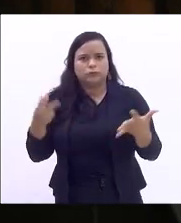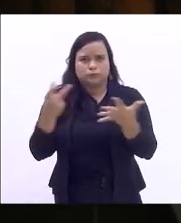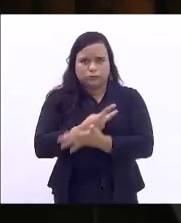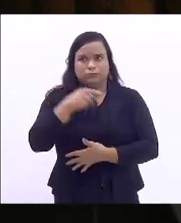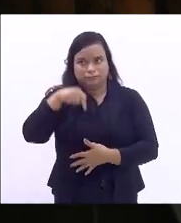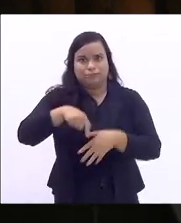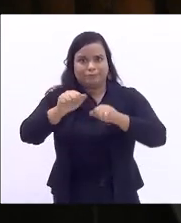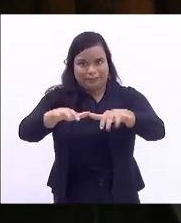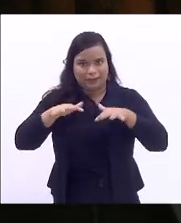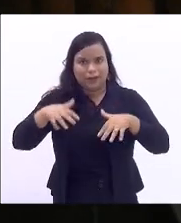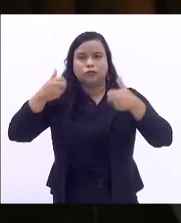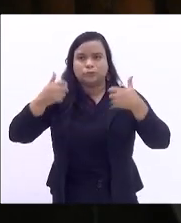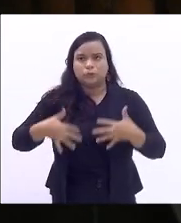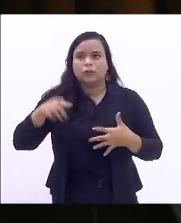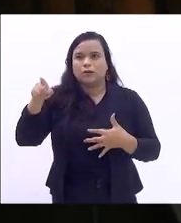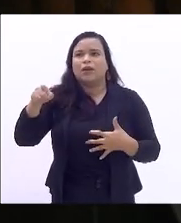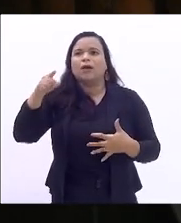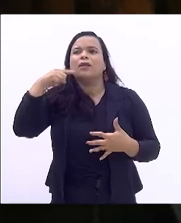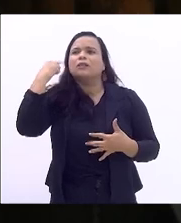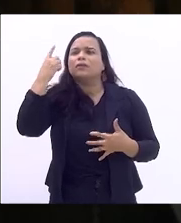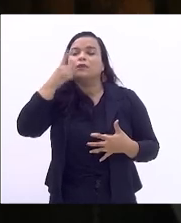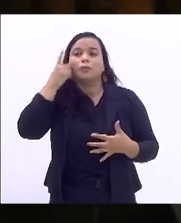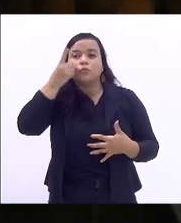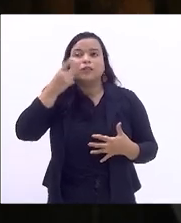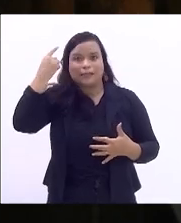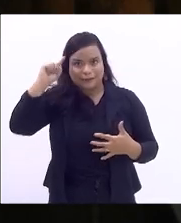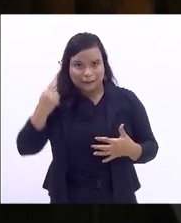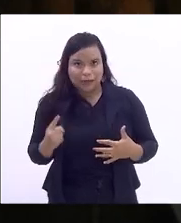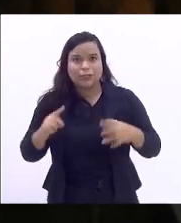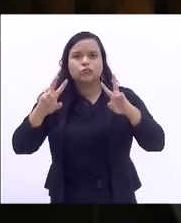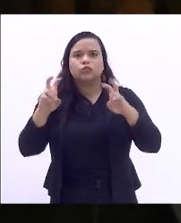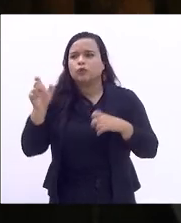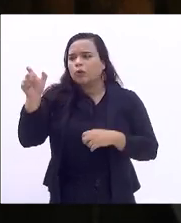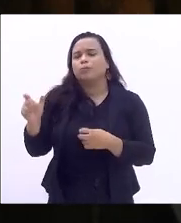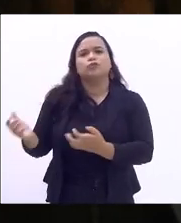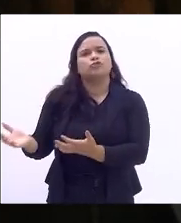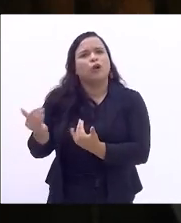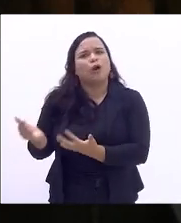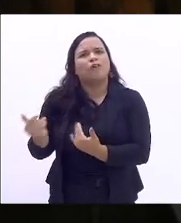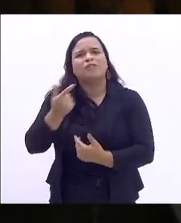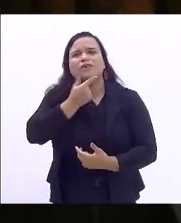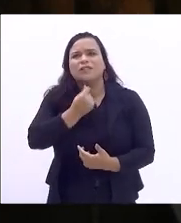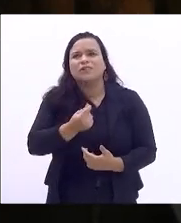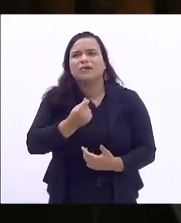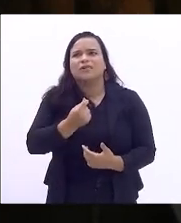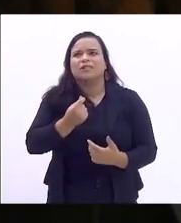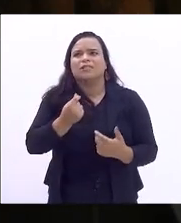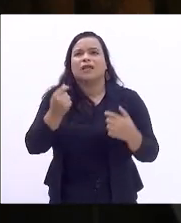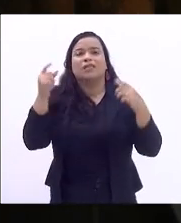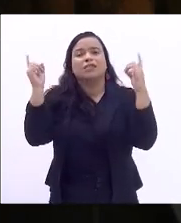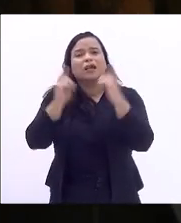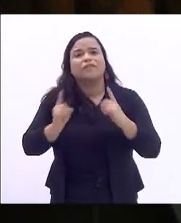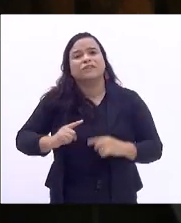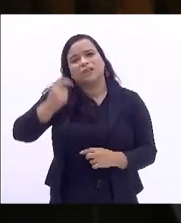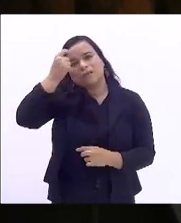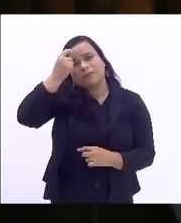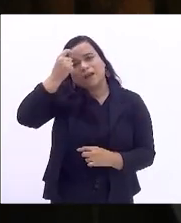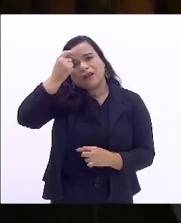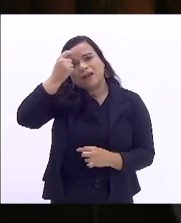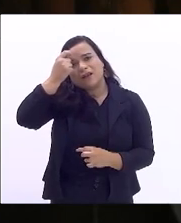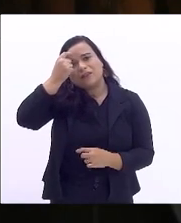plenário essa discussão pela deputada dali Monteiro de um jovem um deficiente mental